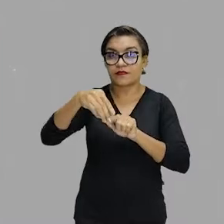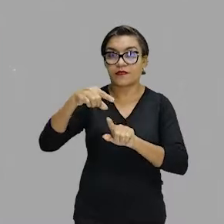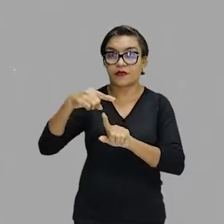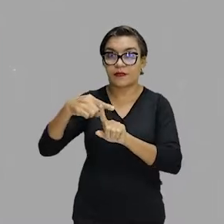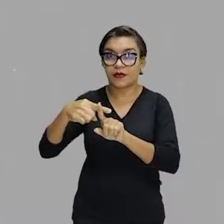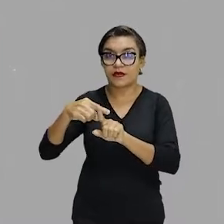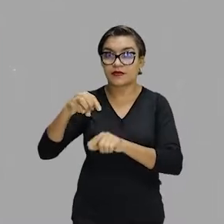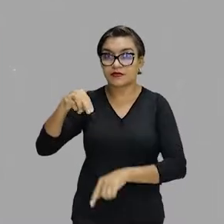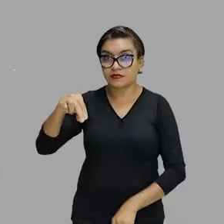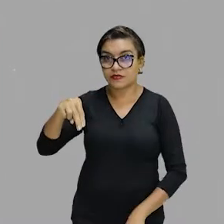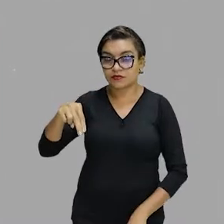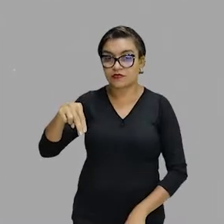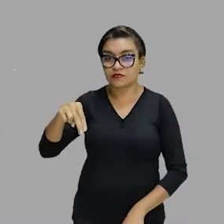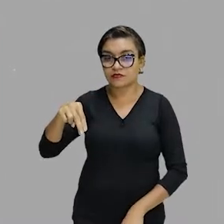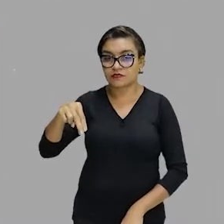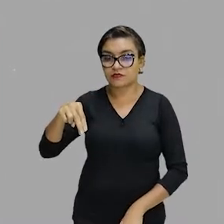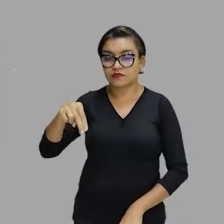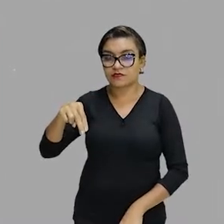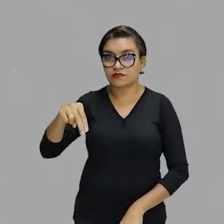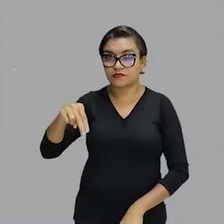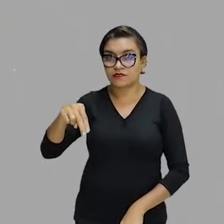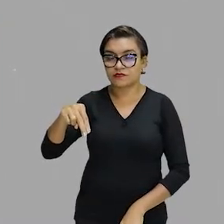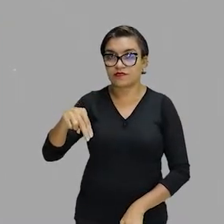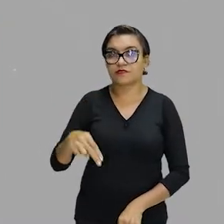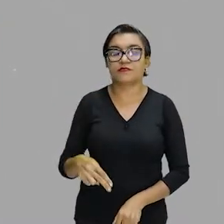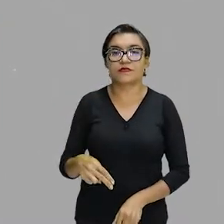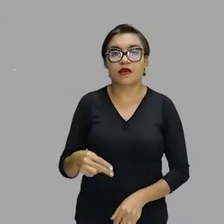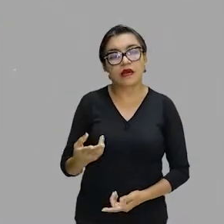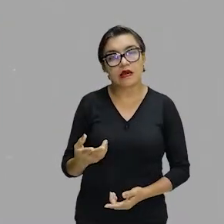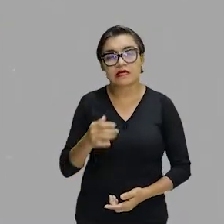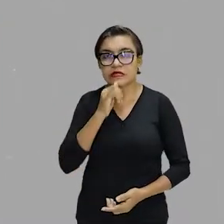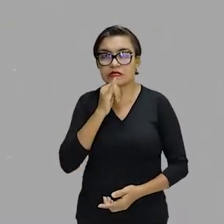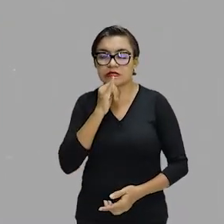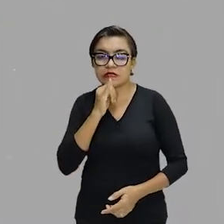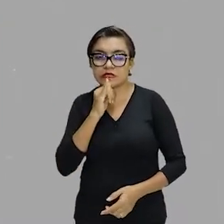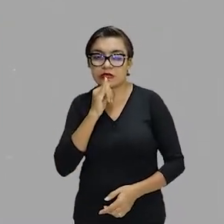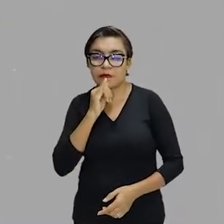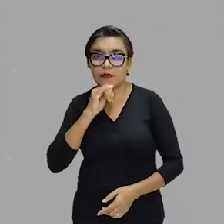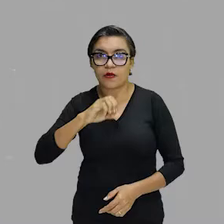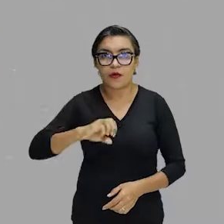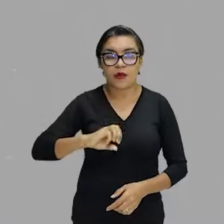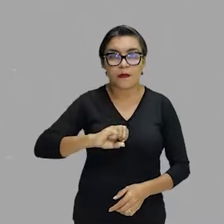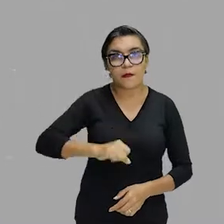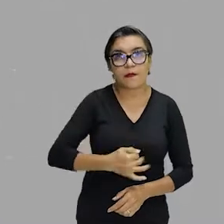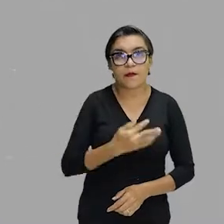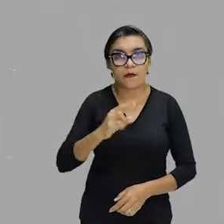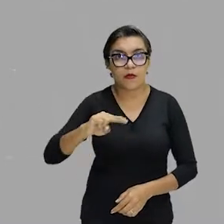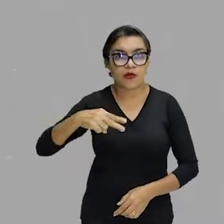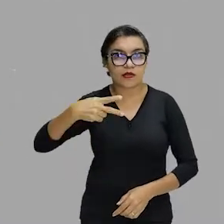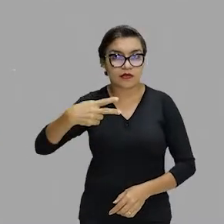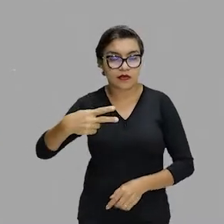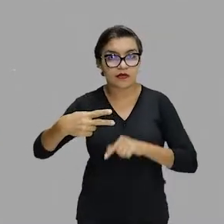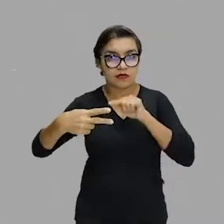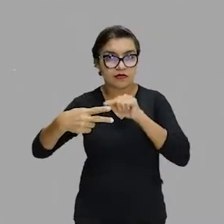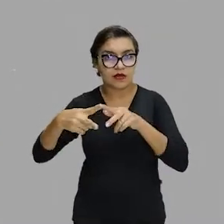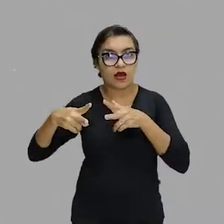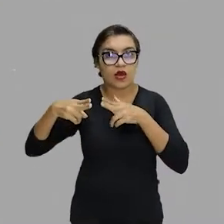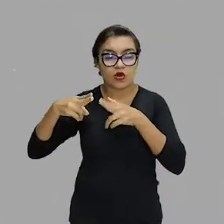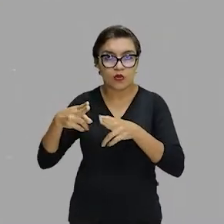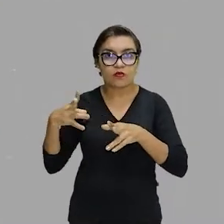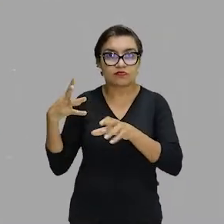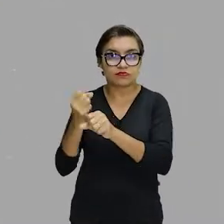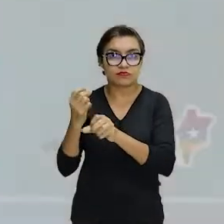vezes N, ou seja, produto de potências de mesma base. O que a gente faz? Repete a base e somos